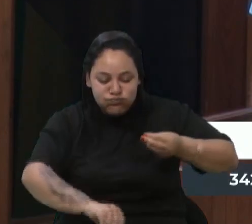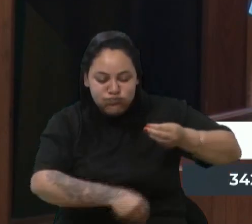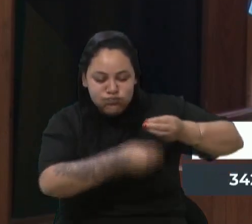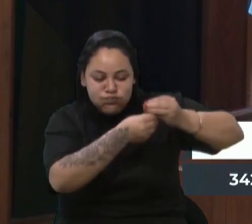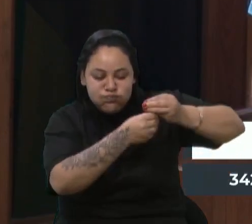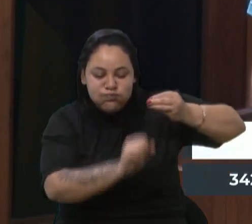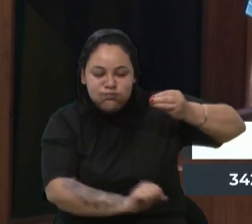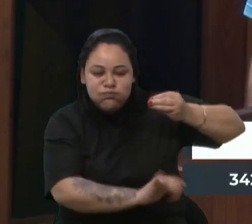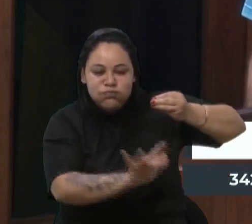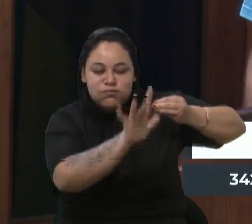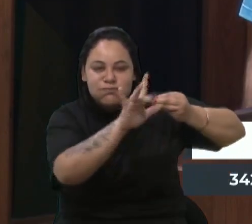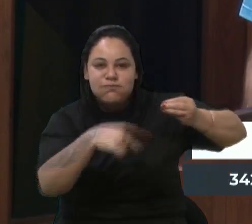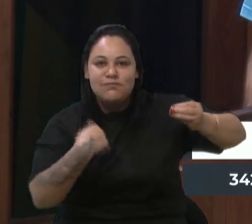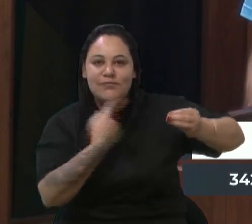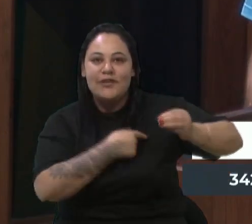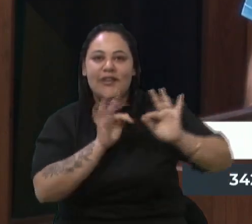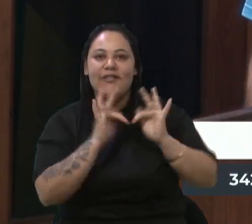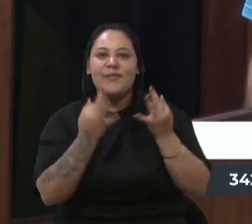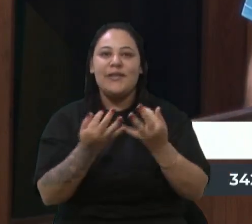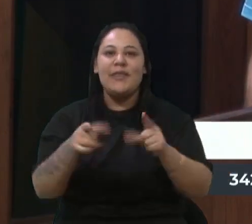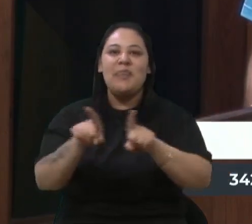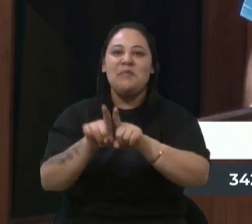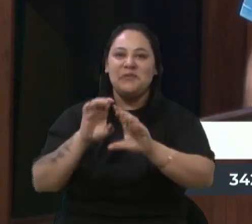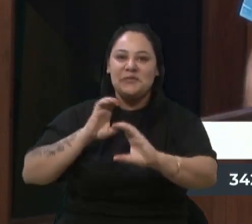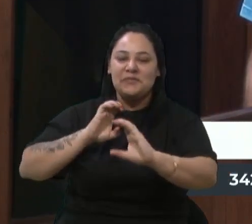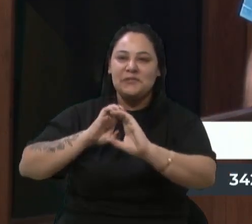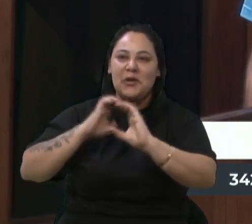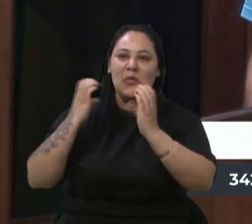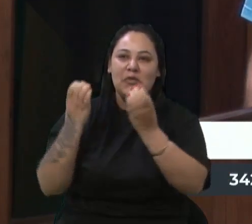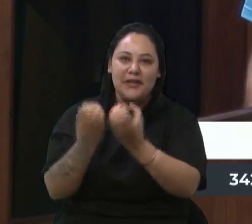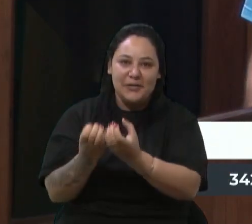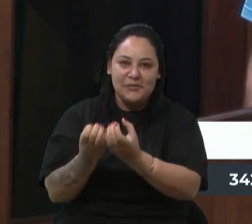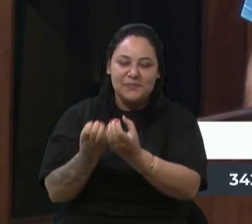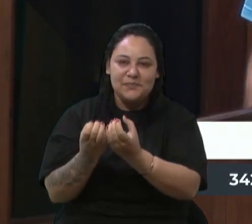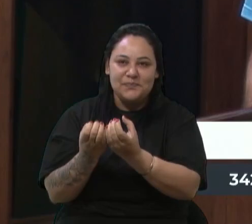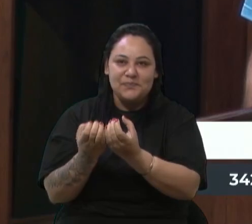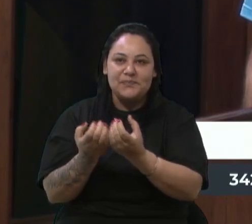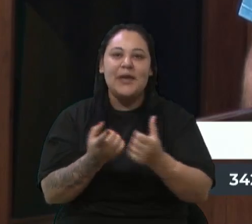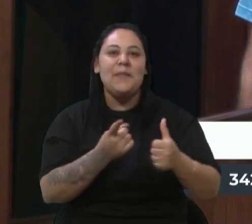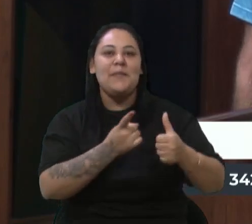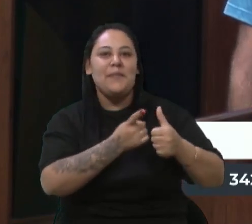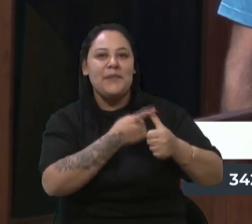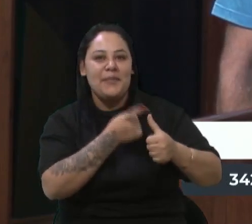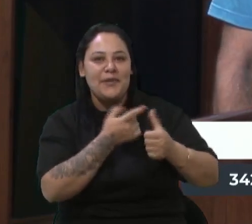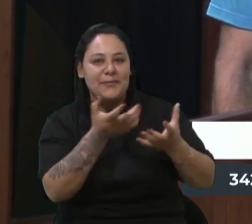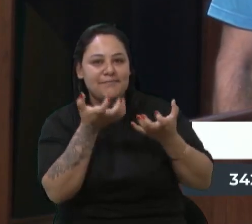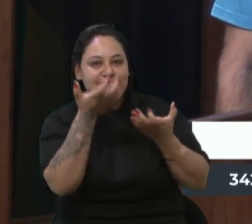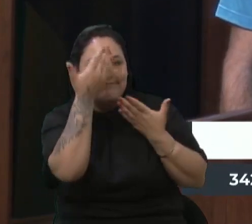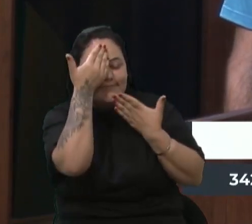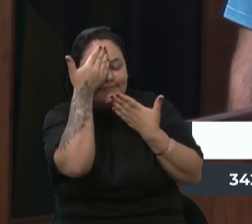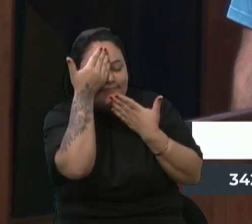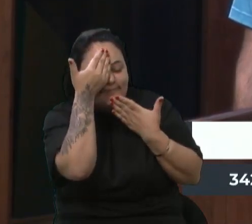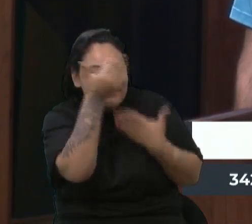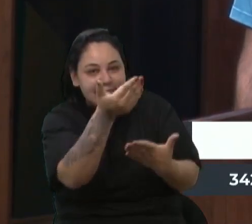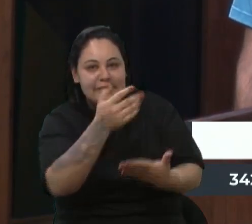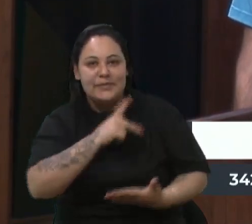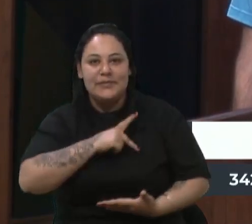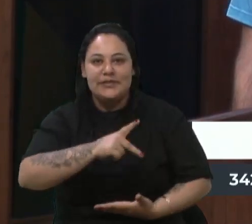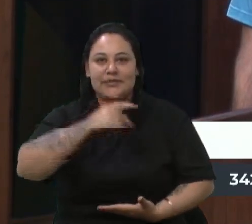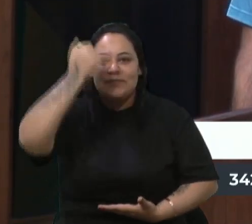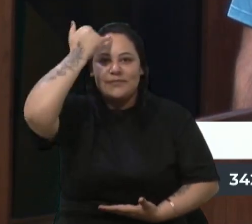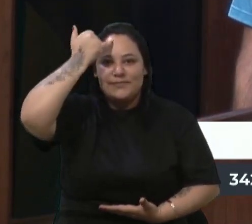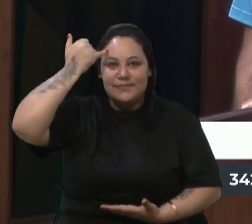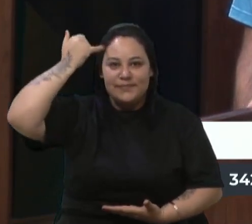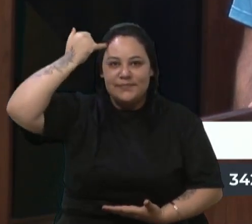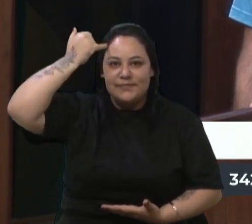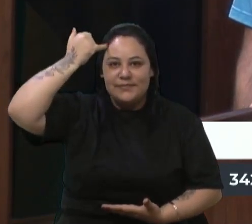nas famílias da comunidade. Em primeiro lugar, gostaria de agradecer ao presidente José